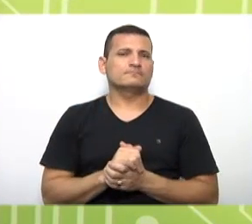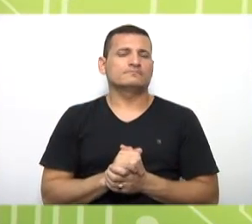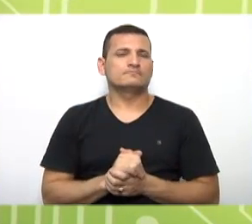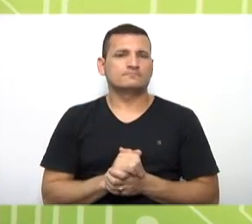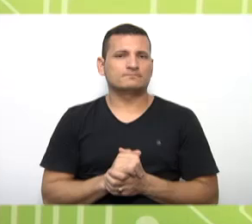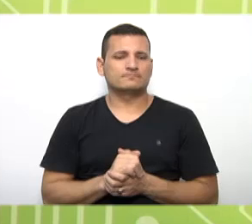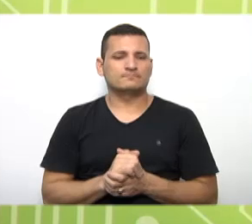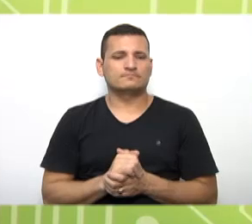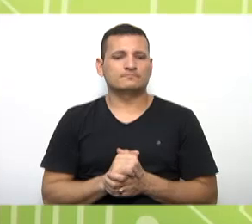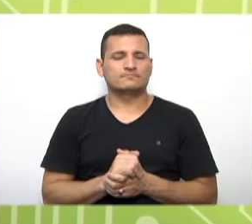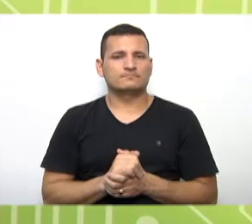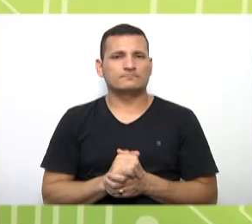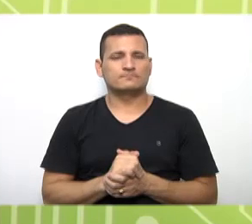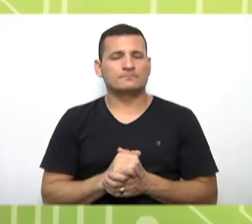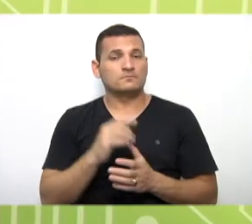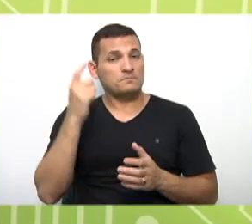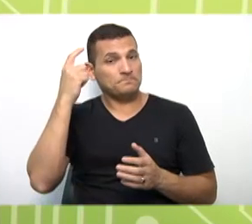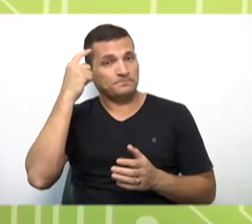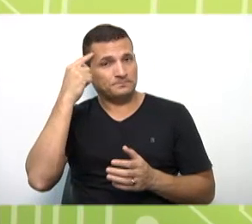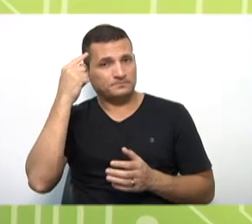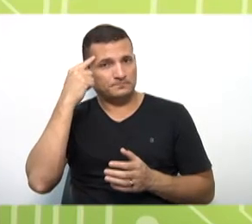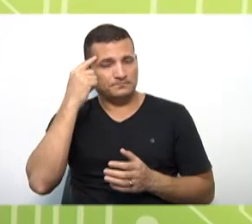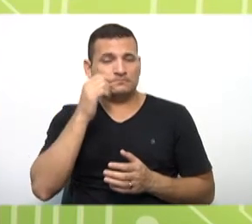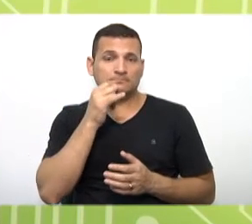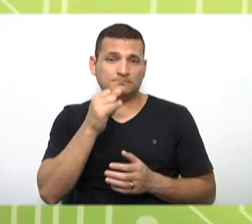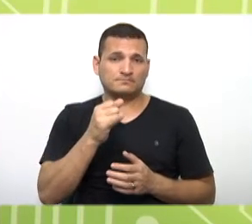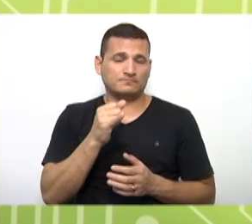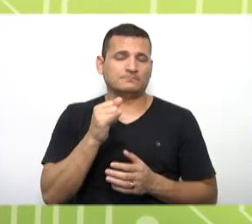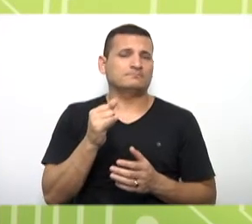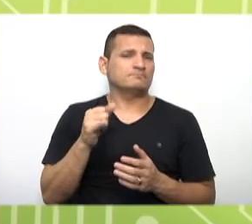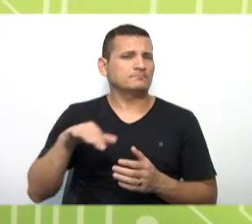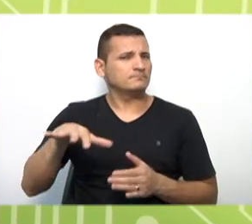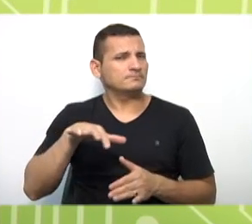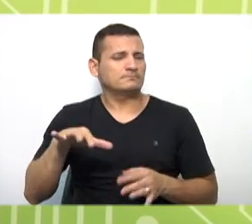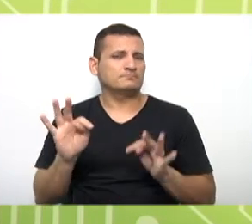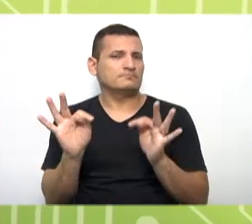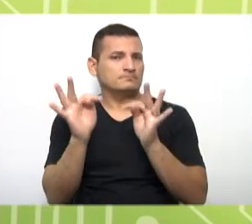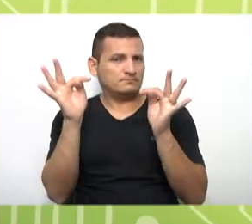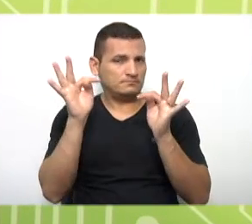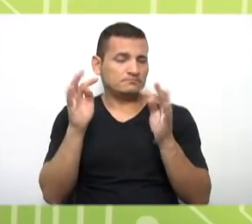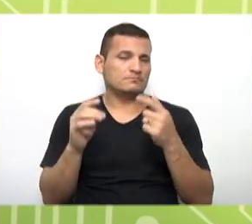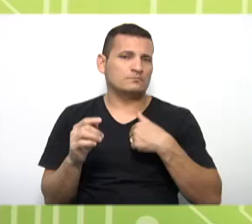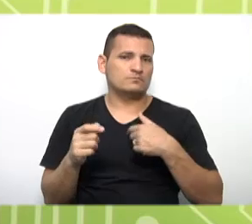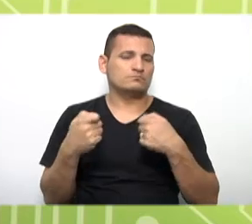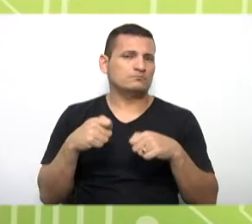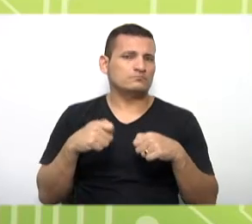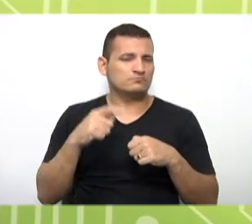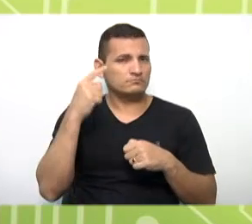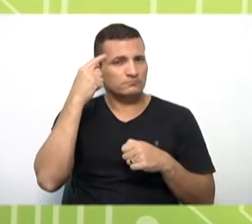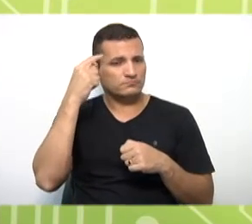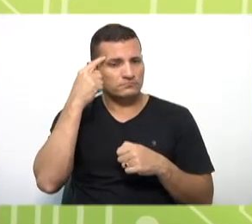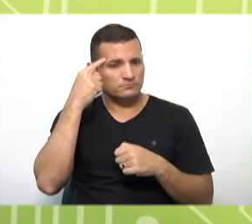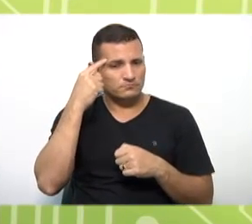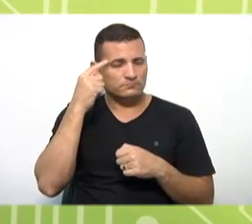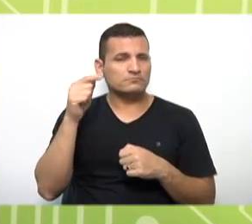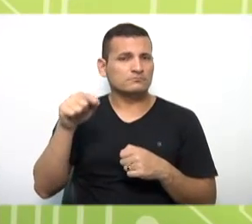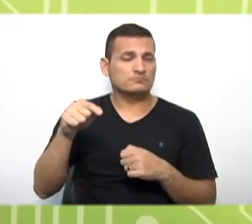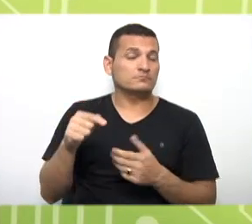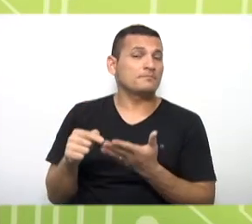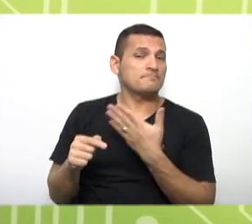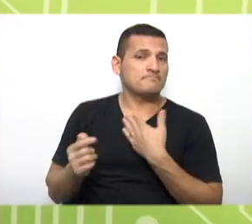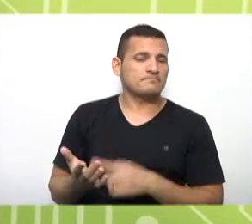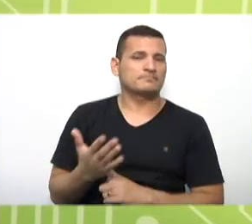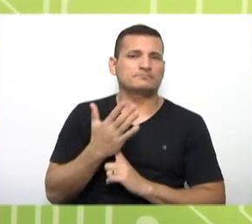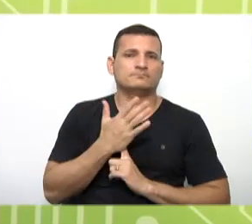empresa. Quando eu penso na parte da tecnologia, eu preciso pensar ela ao meu